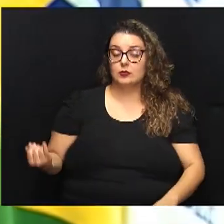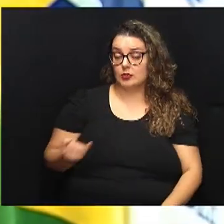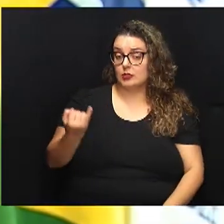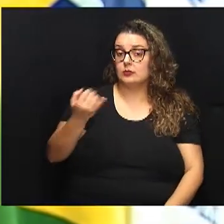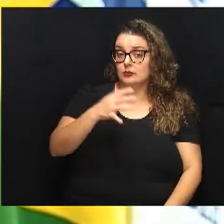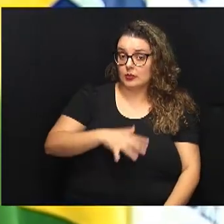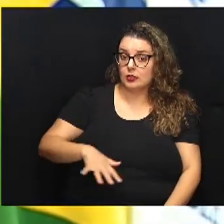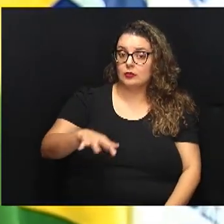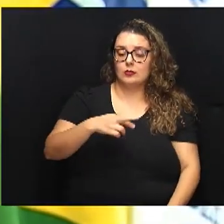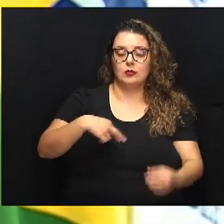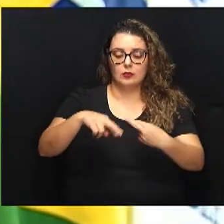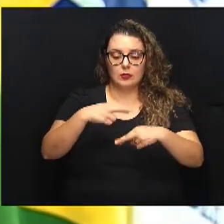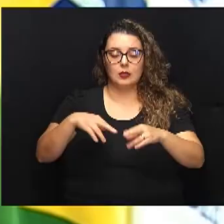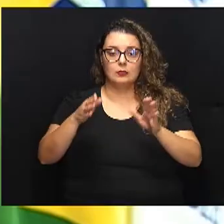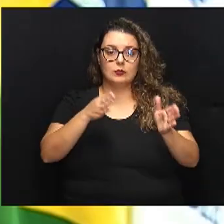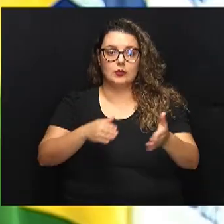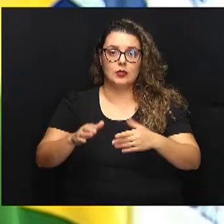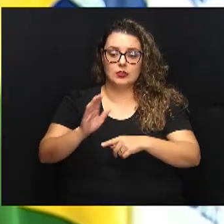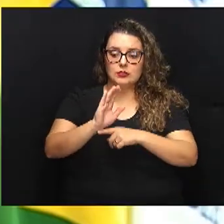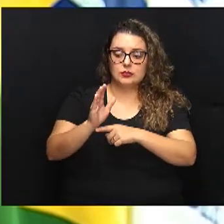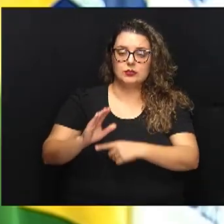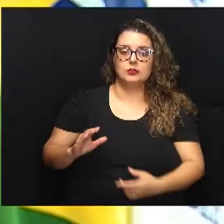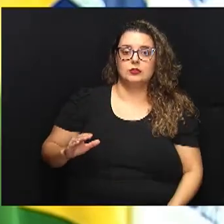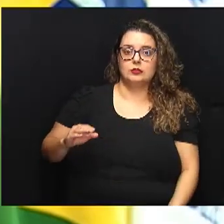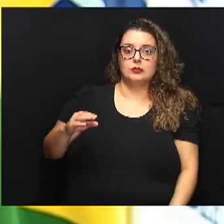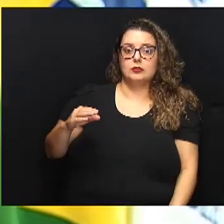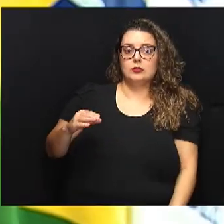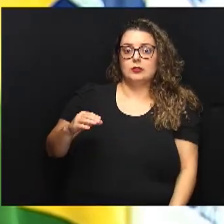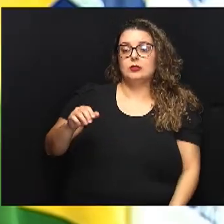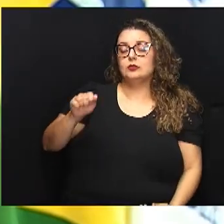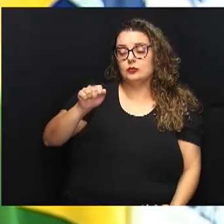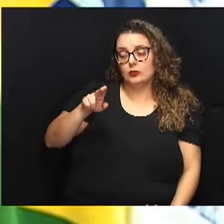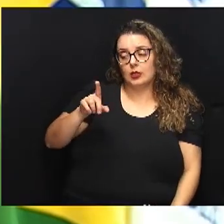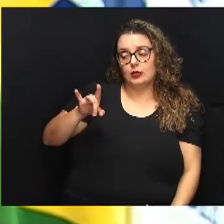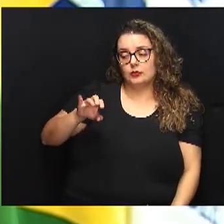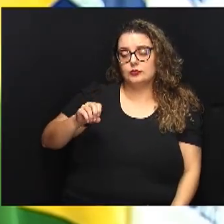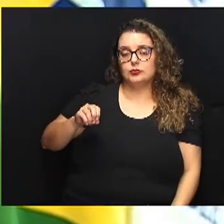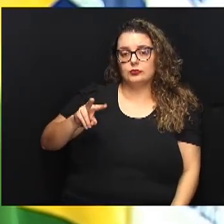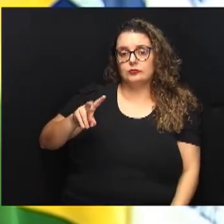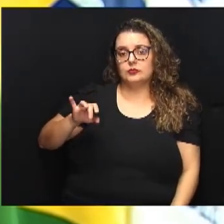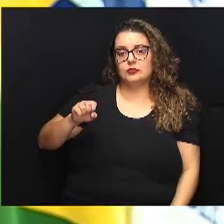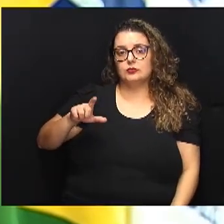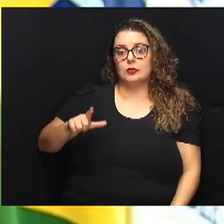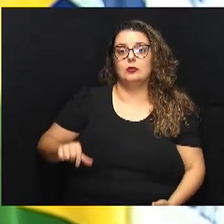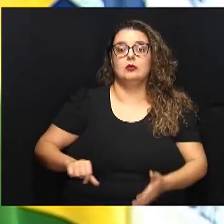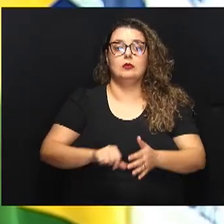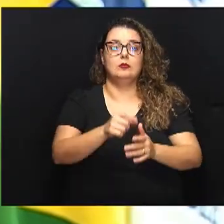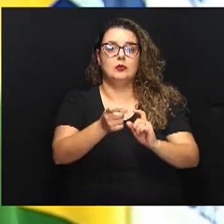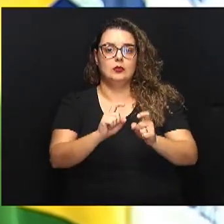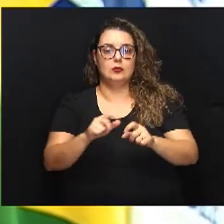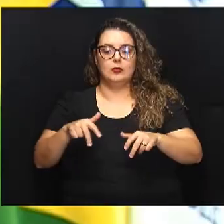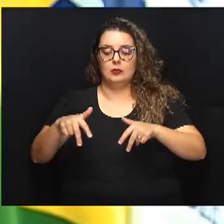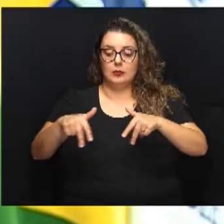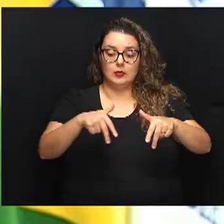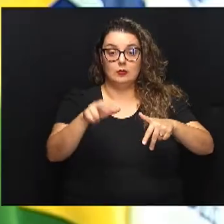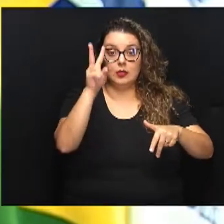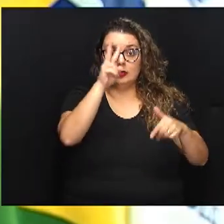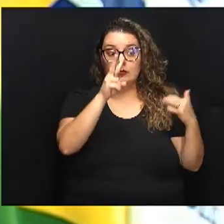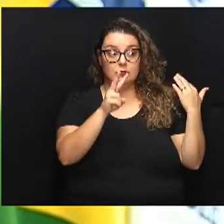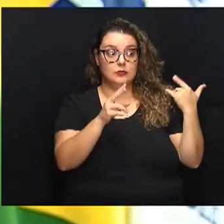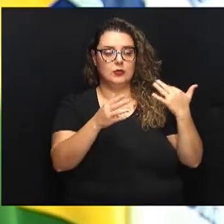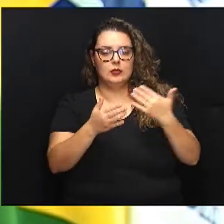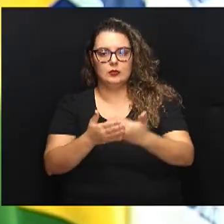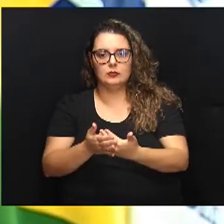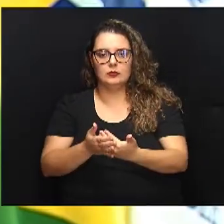na questão da produção cinematográfica, do audiovisual na cidade de Campinas. A primeira reunião foi com figuras históricas